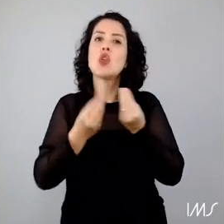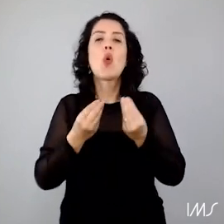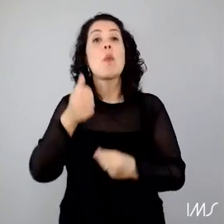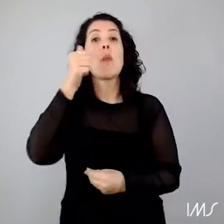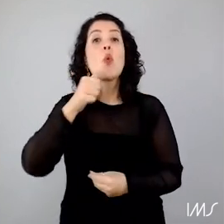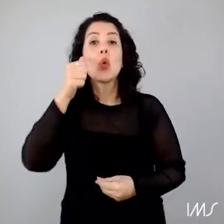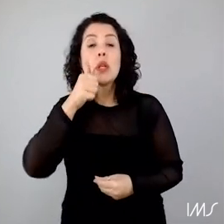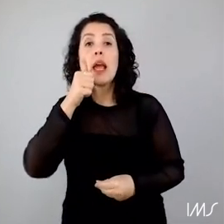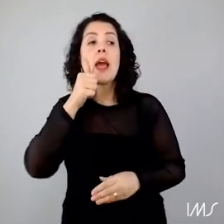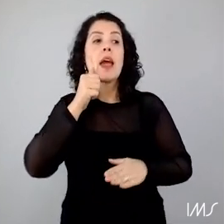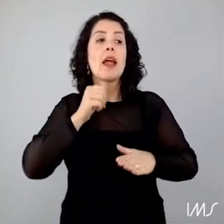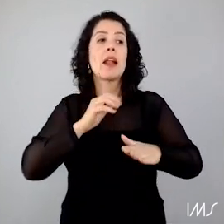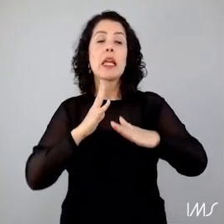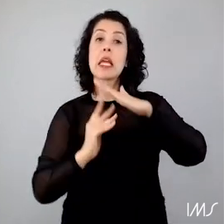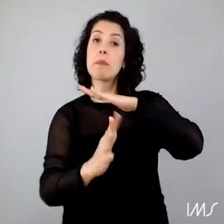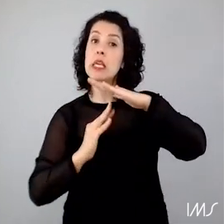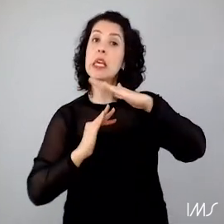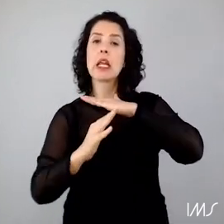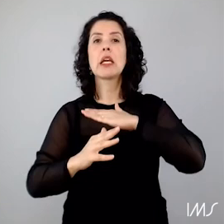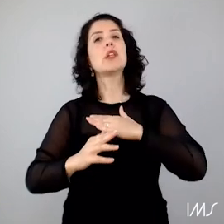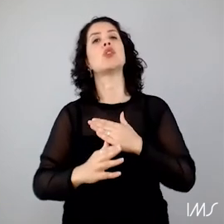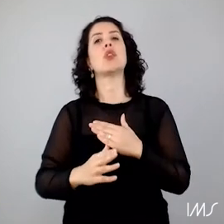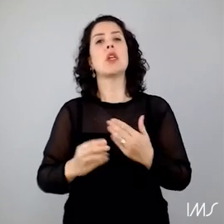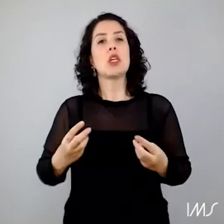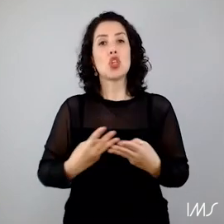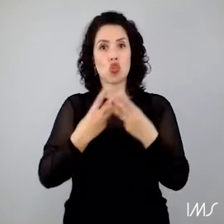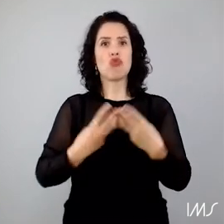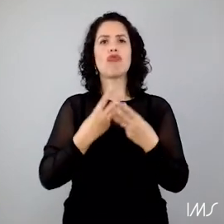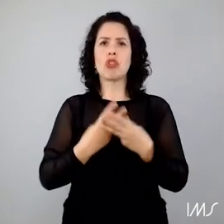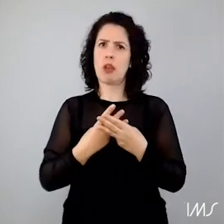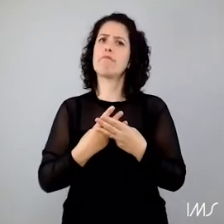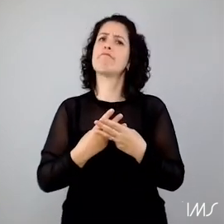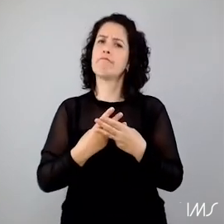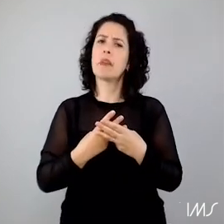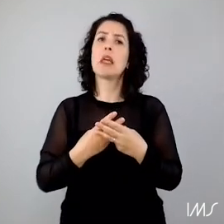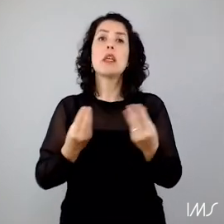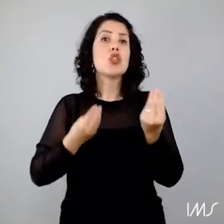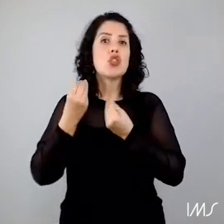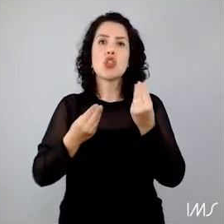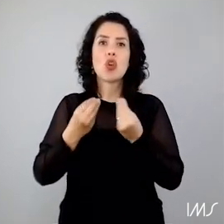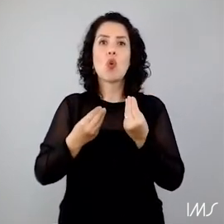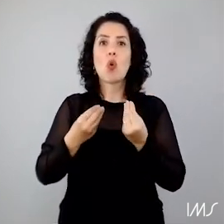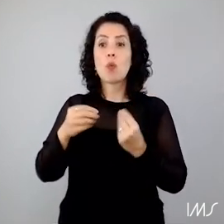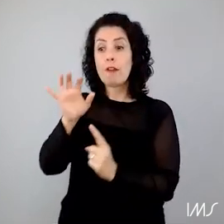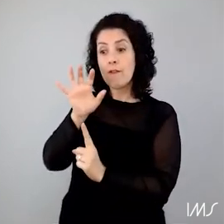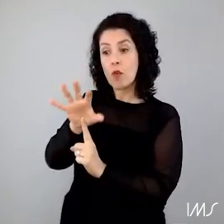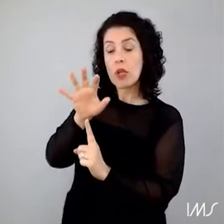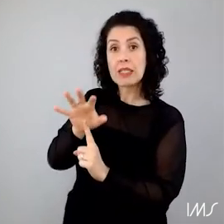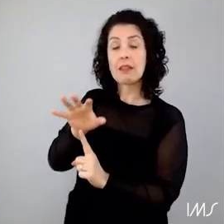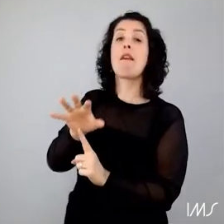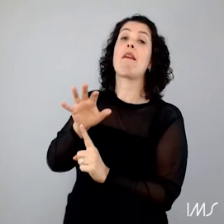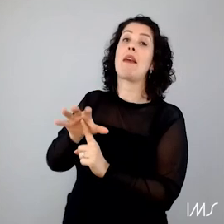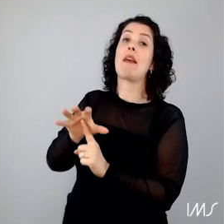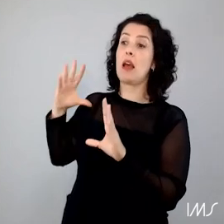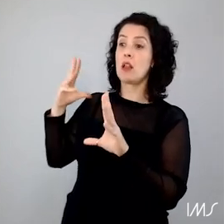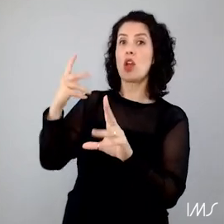né, como na trajetória, na carreira e também na fotografia de Stefania. Tá? Então, muito obrigada a todas, a